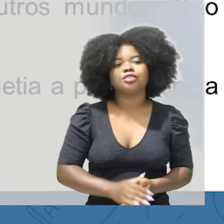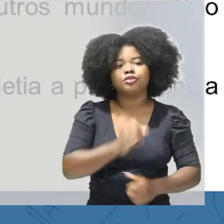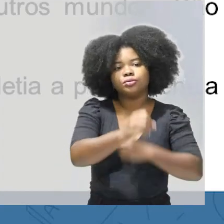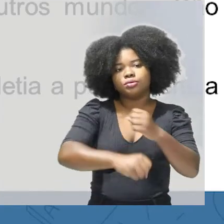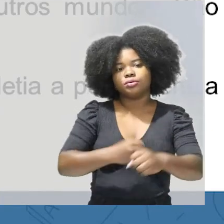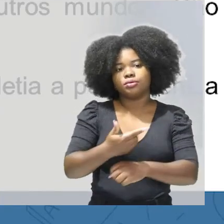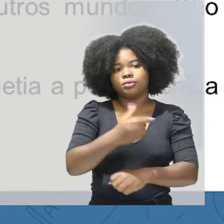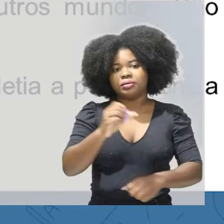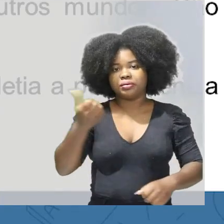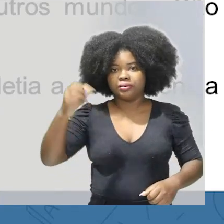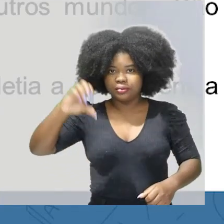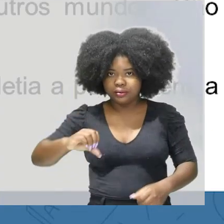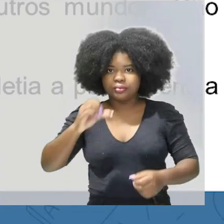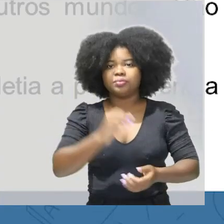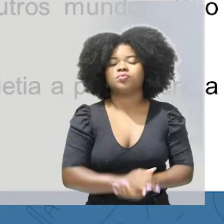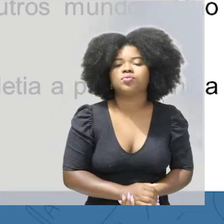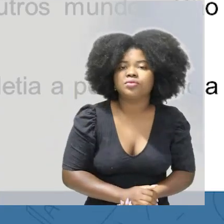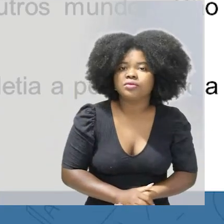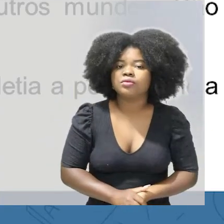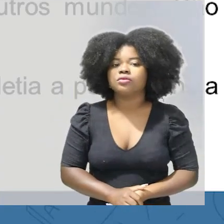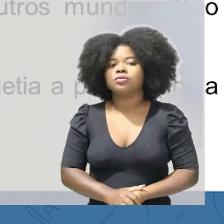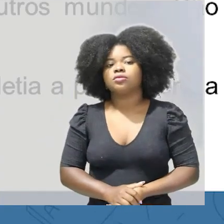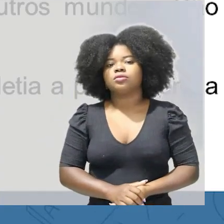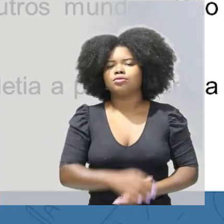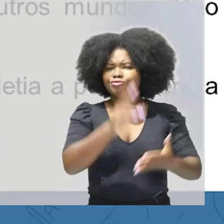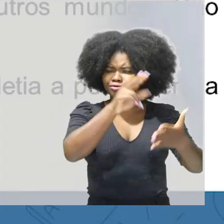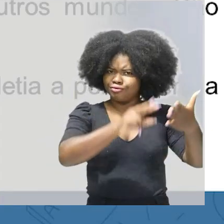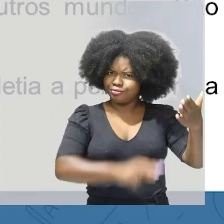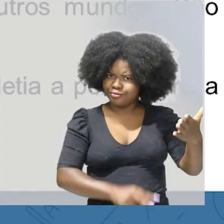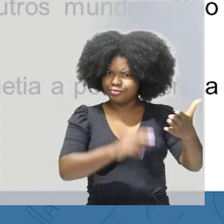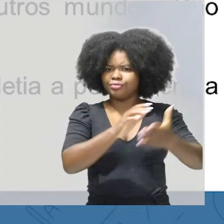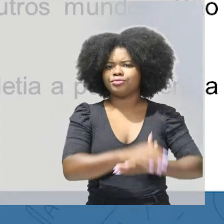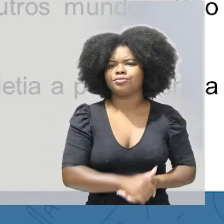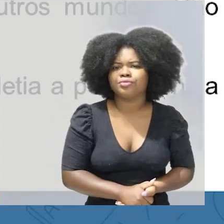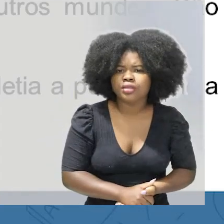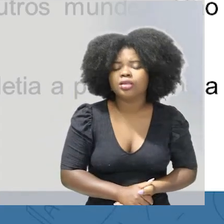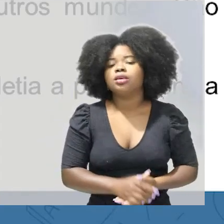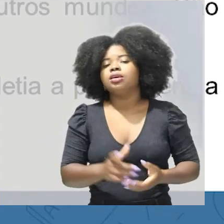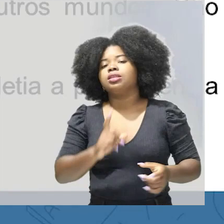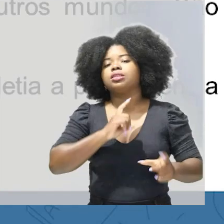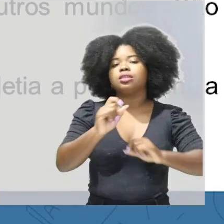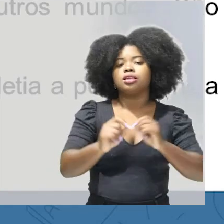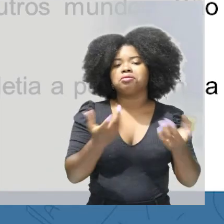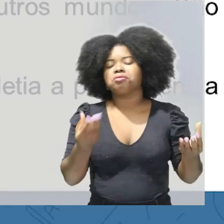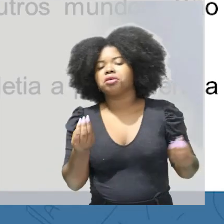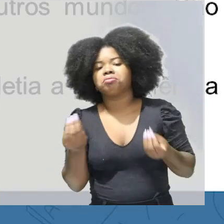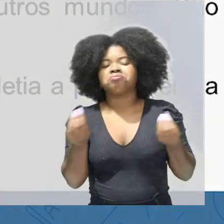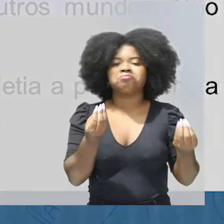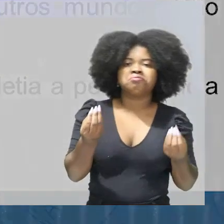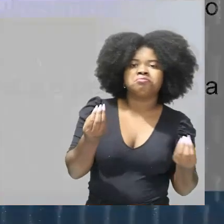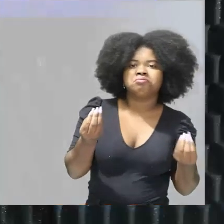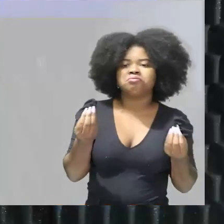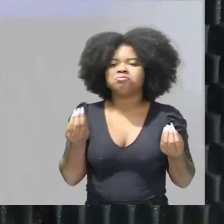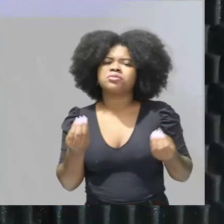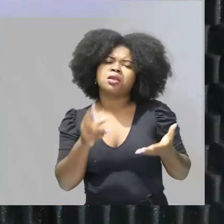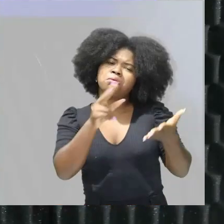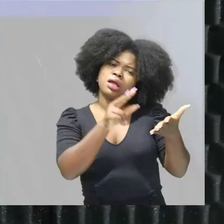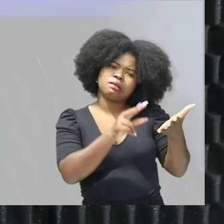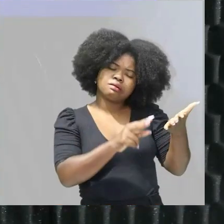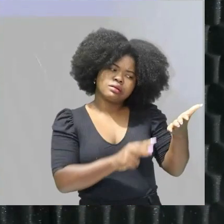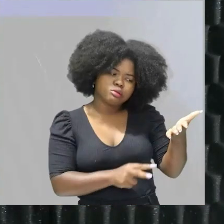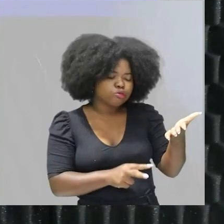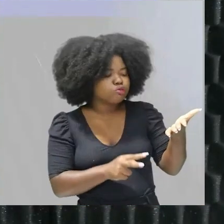aí já bem recente né estamos aqui dentro deste elemento que é uma leitura